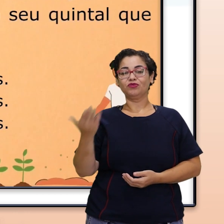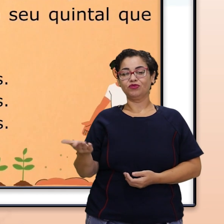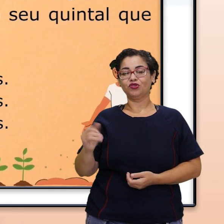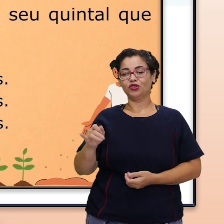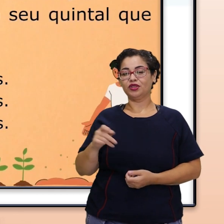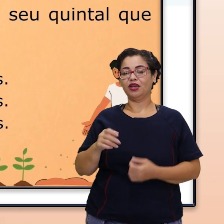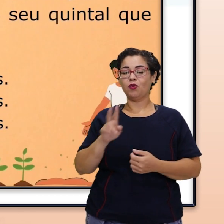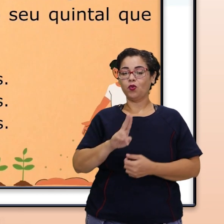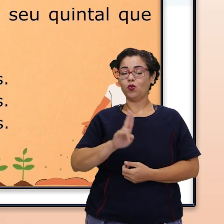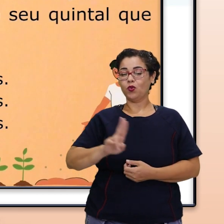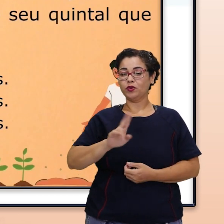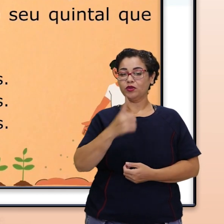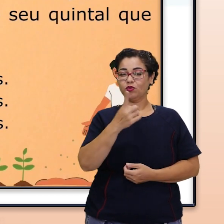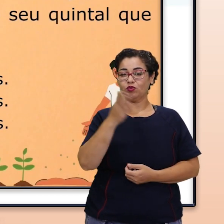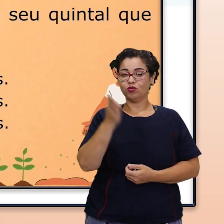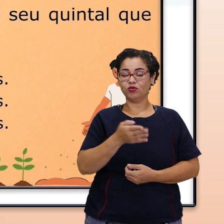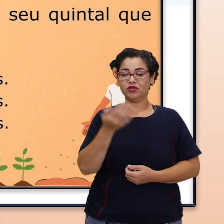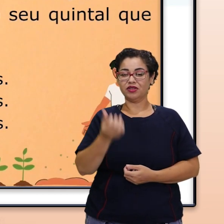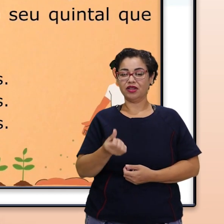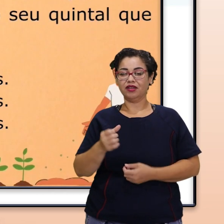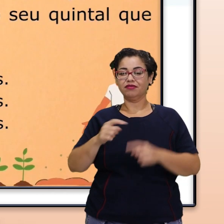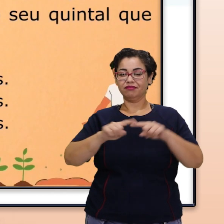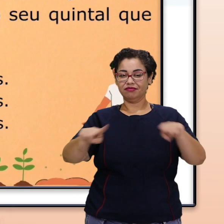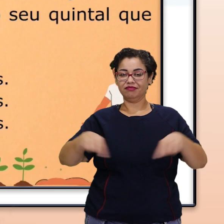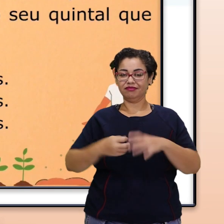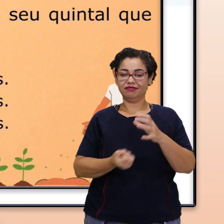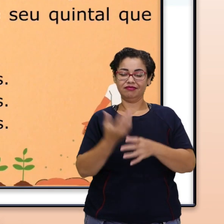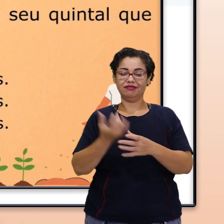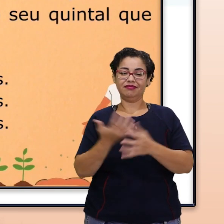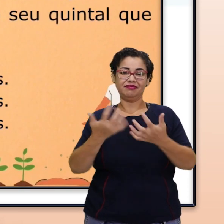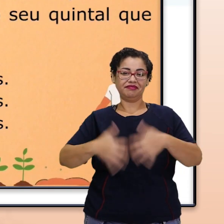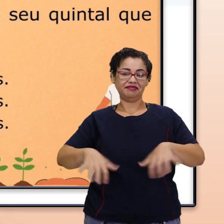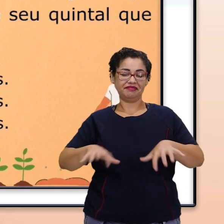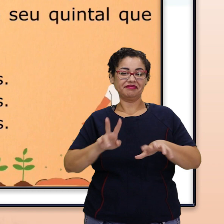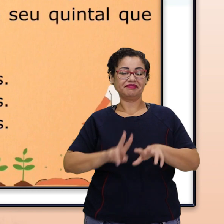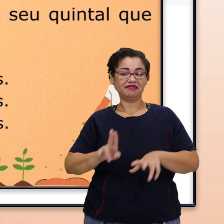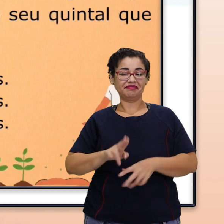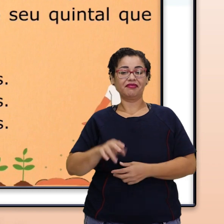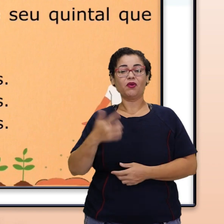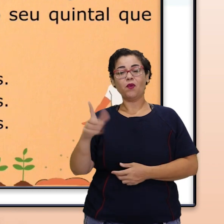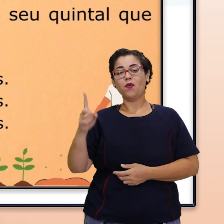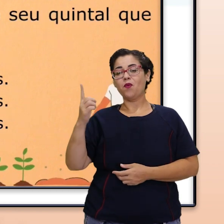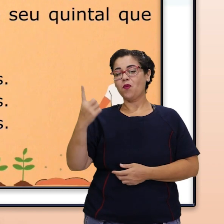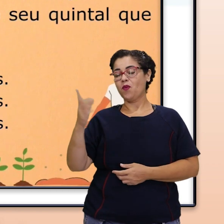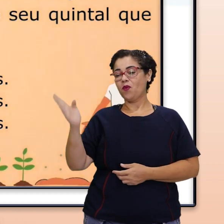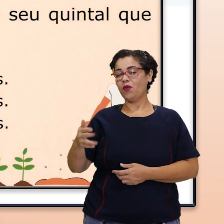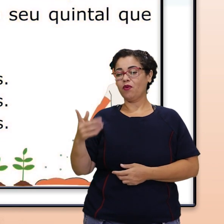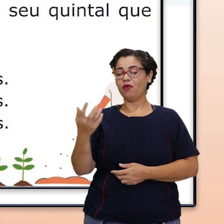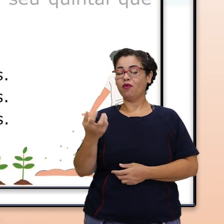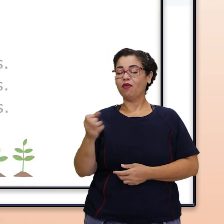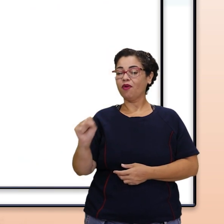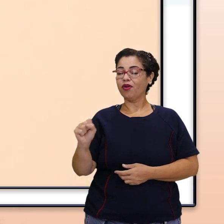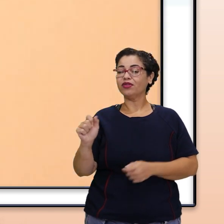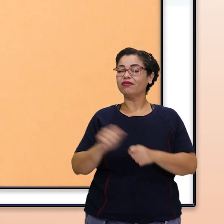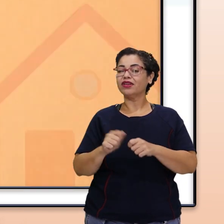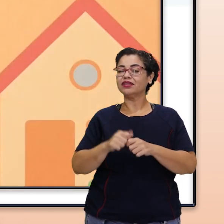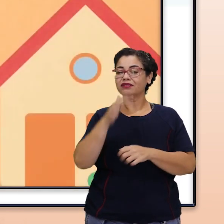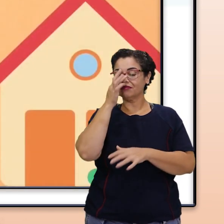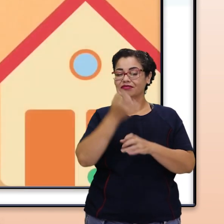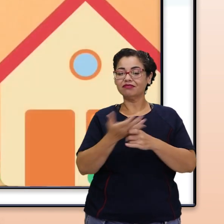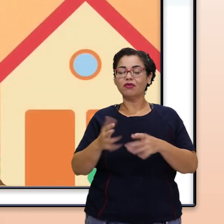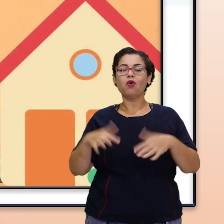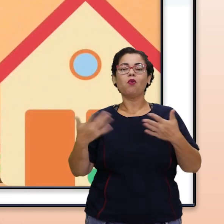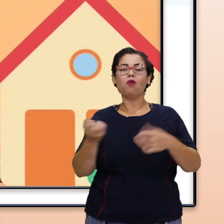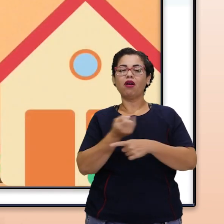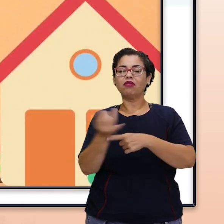José separou 1/6 do seu quintal para plantar hortaliças e 1/8 para fazer um jardim. Qual a